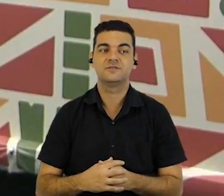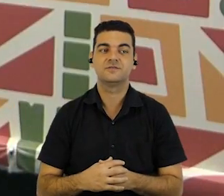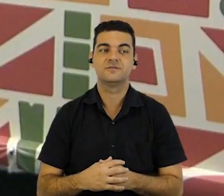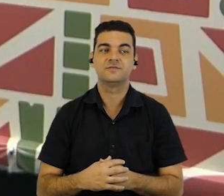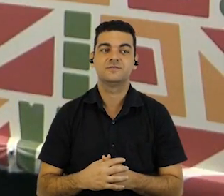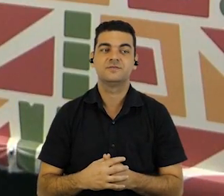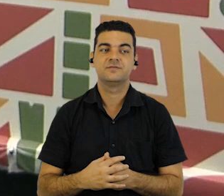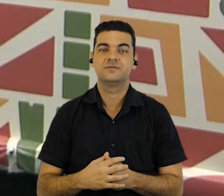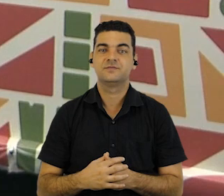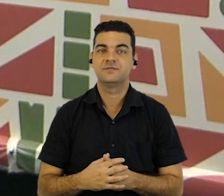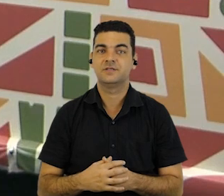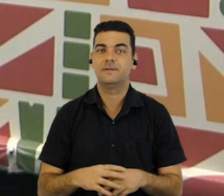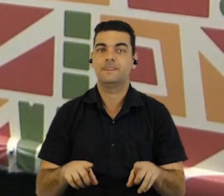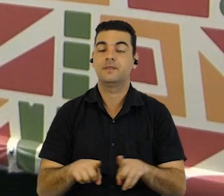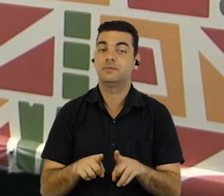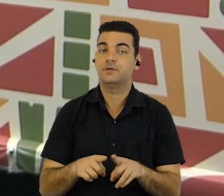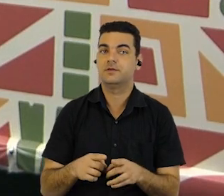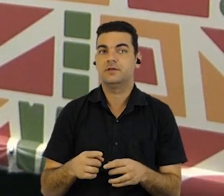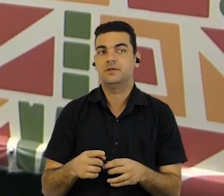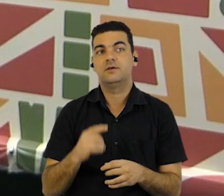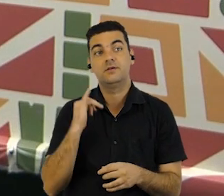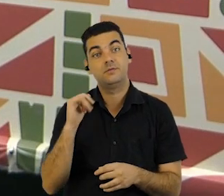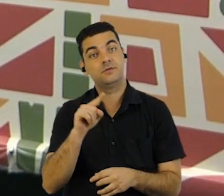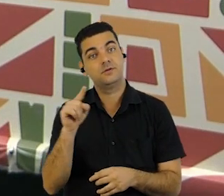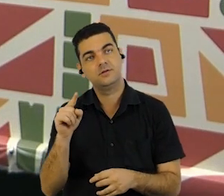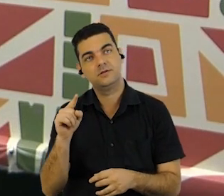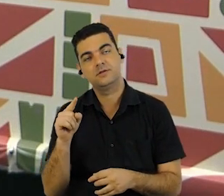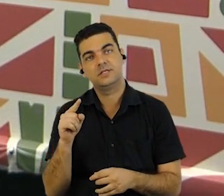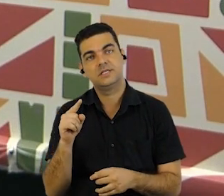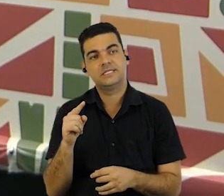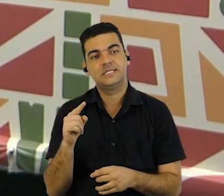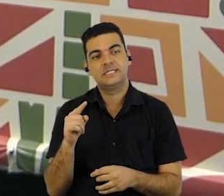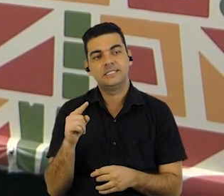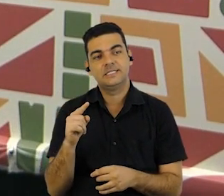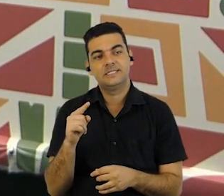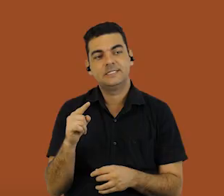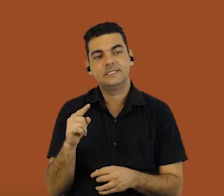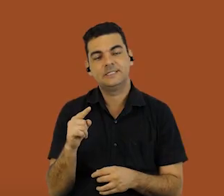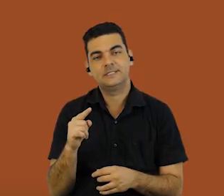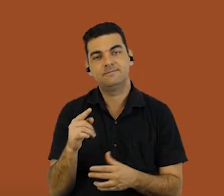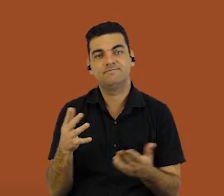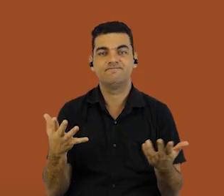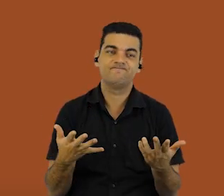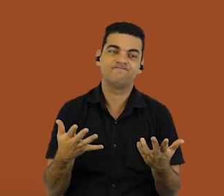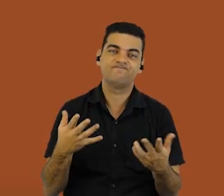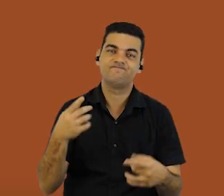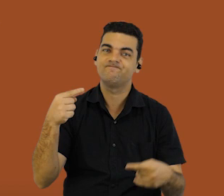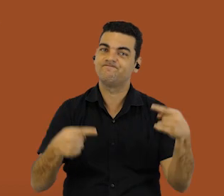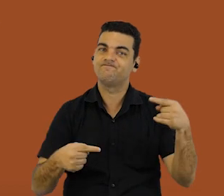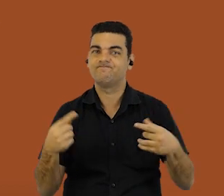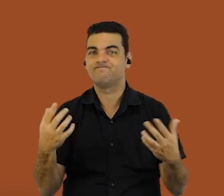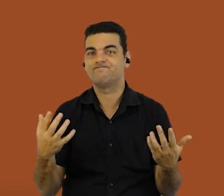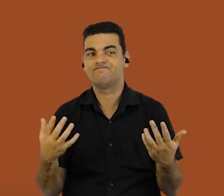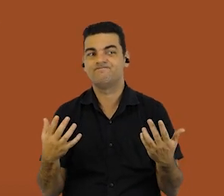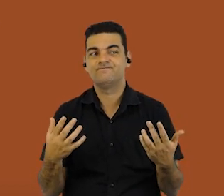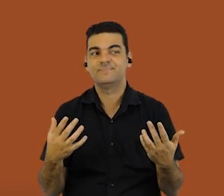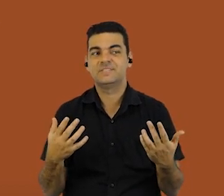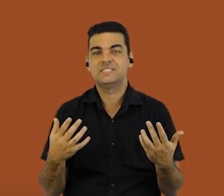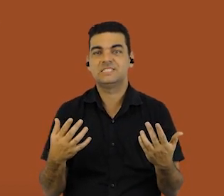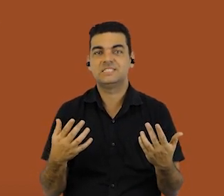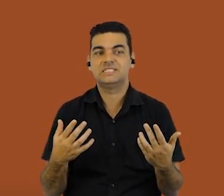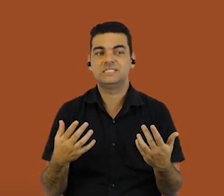É importante e às vezes um pouco triste, né? Da gente estar aí e a gente vê que ainda,